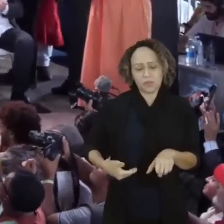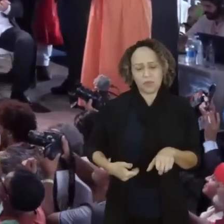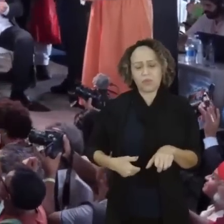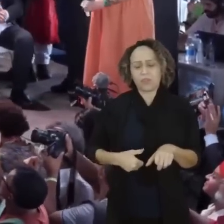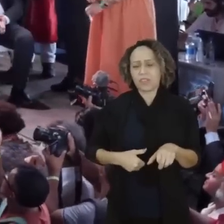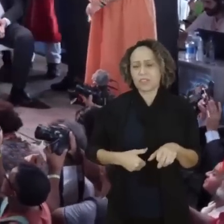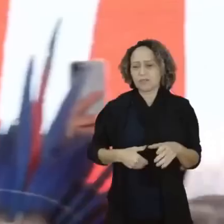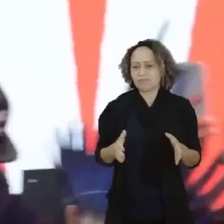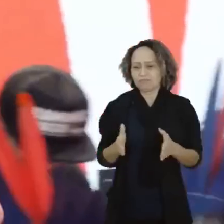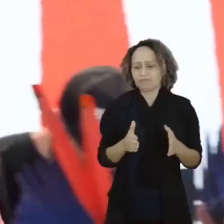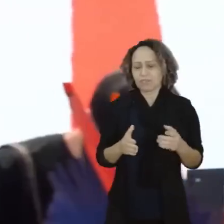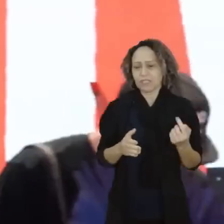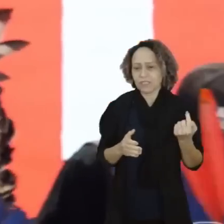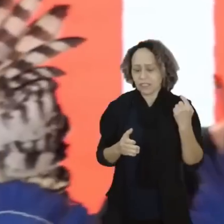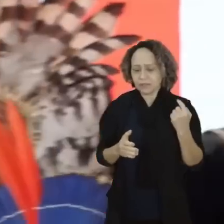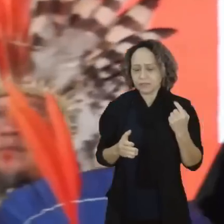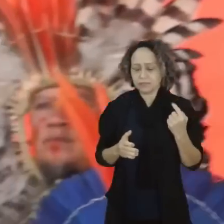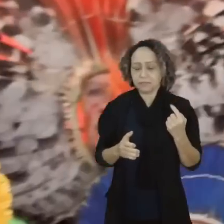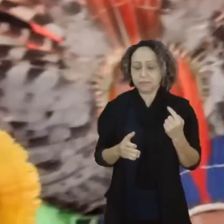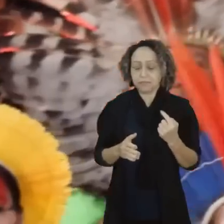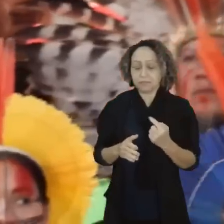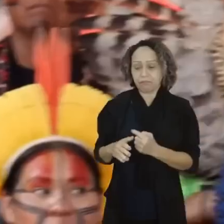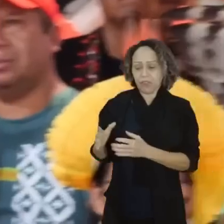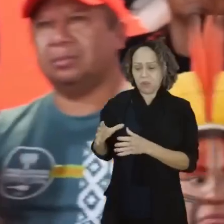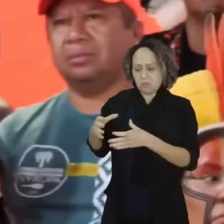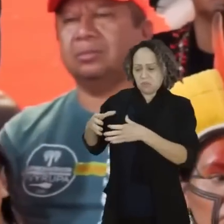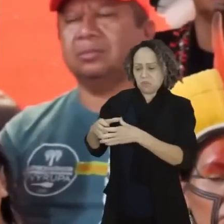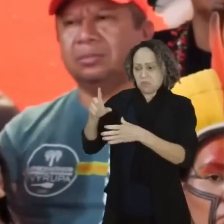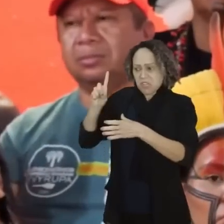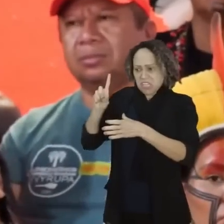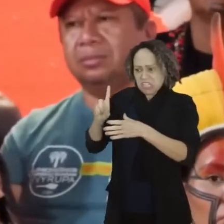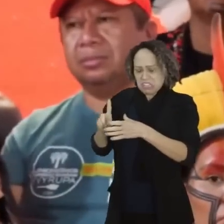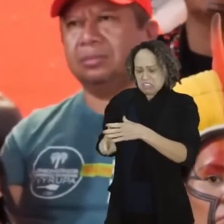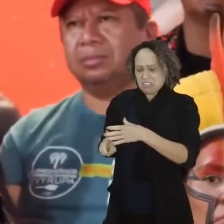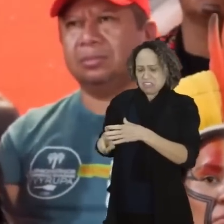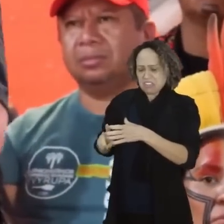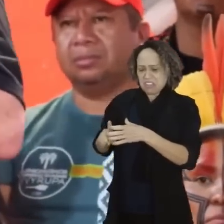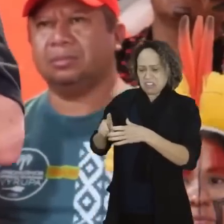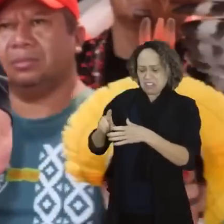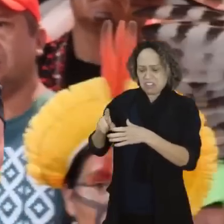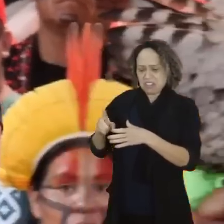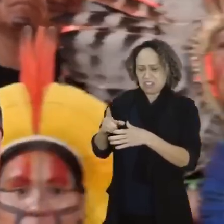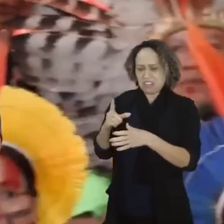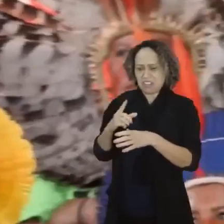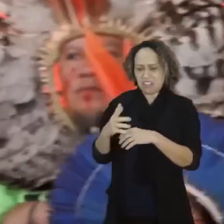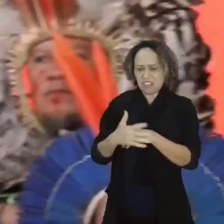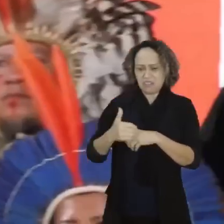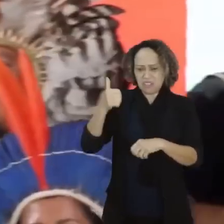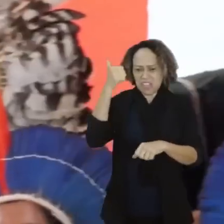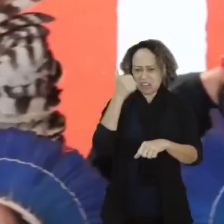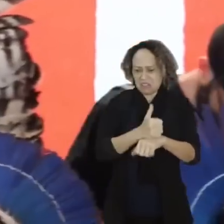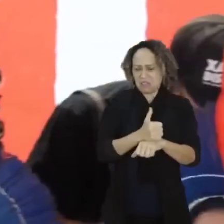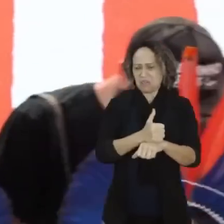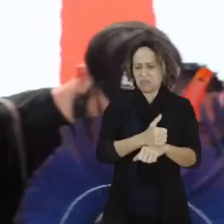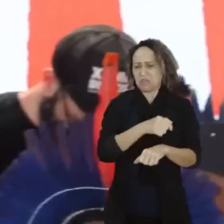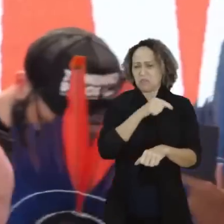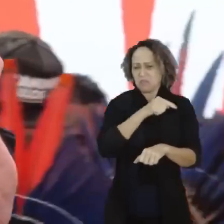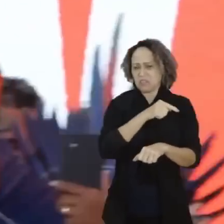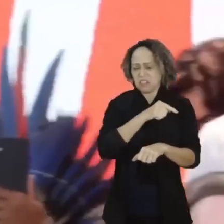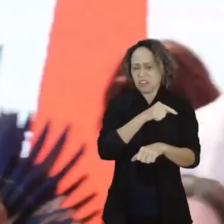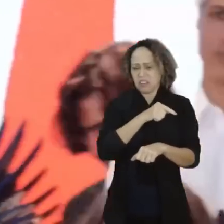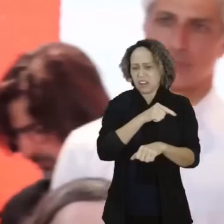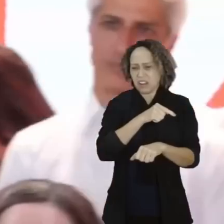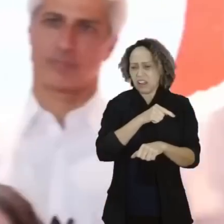caçaram a Dilma com impeachment mentiroso. Eles inventaram uma história para